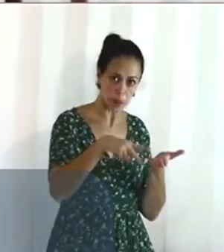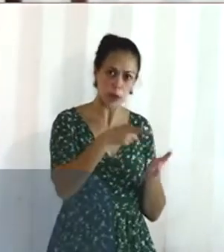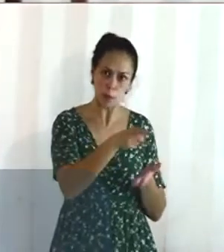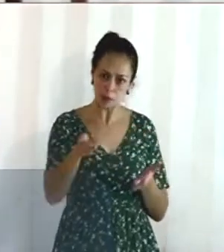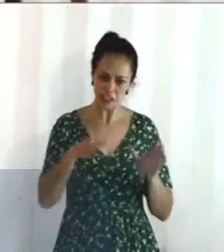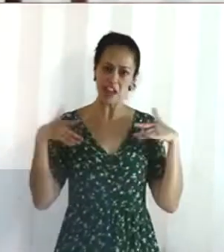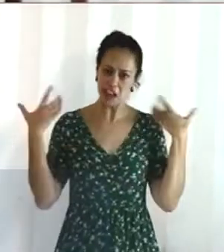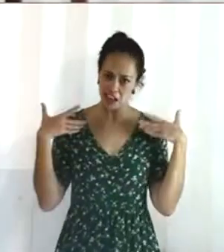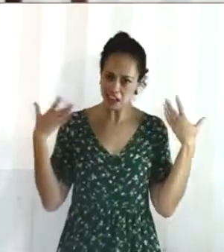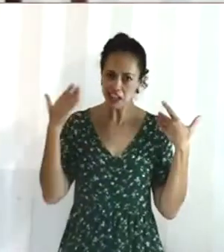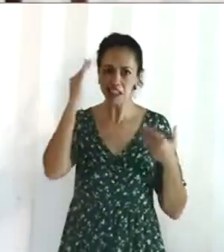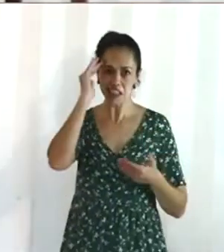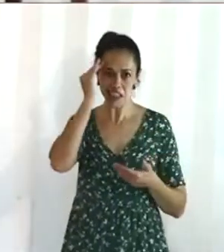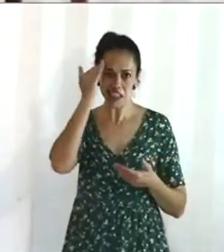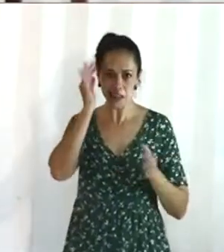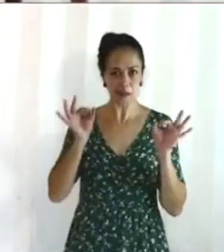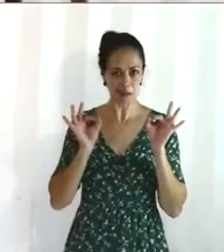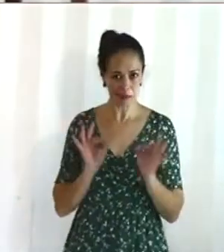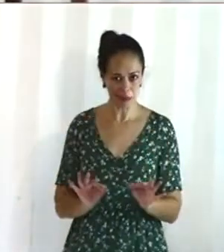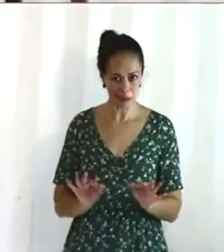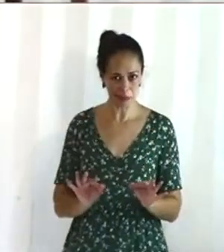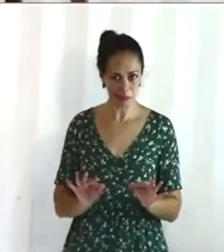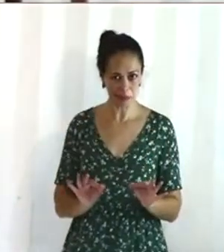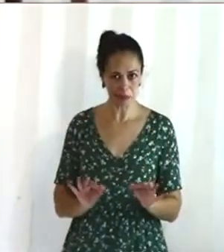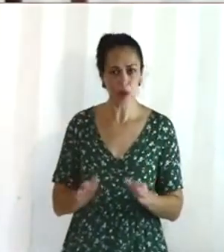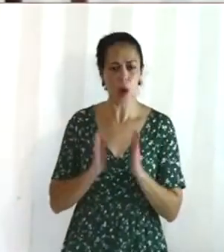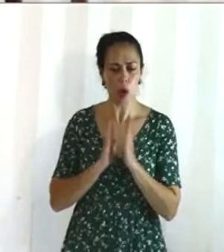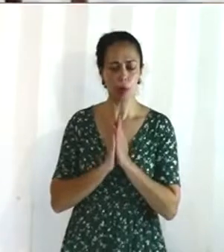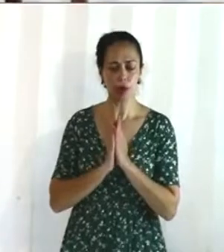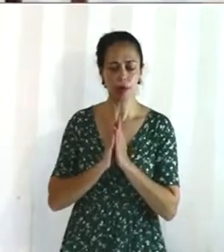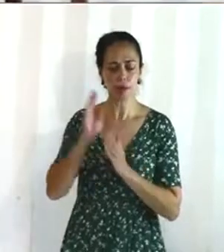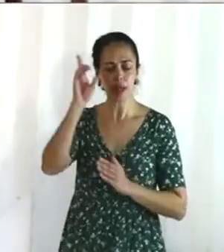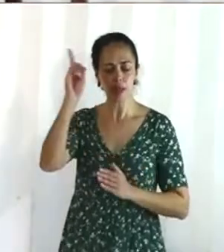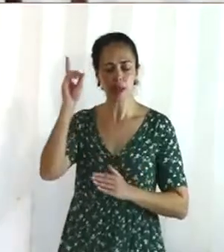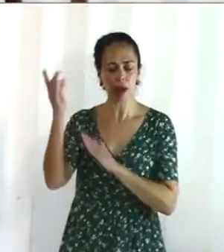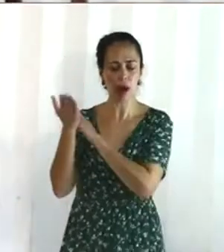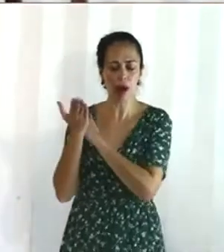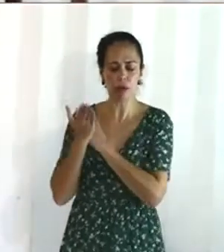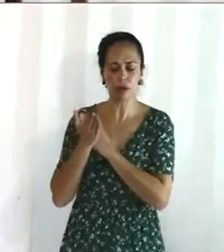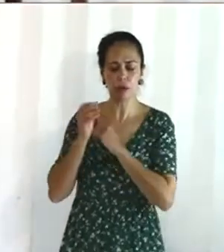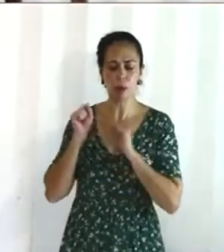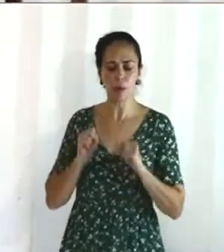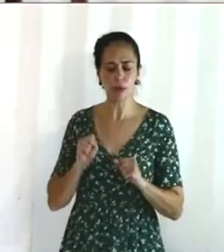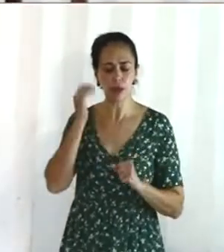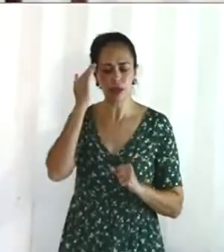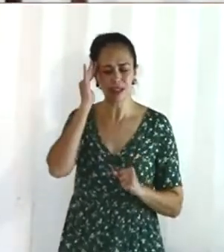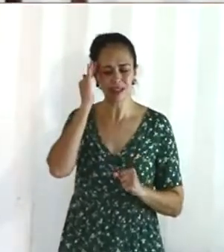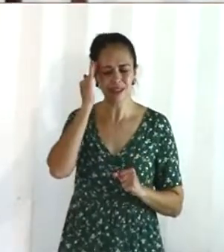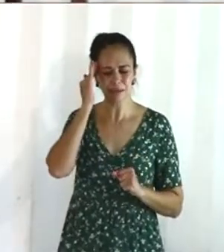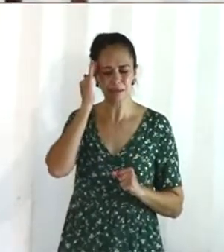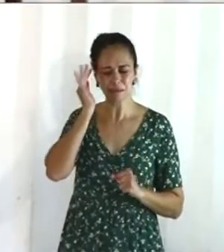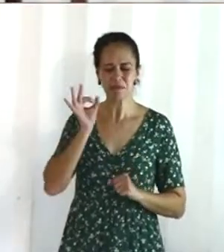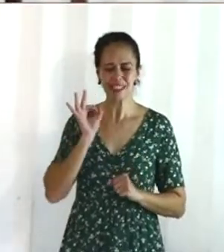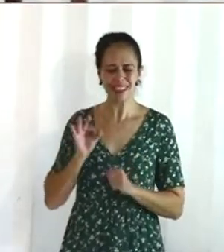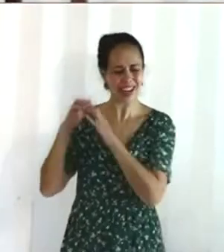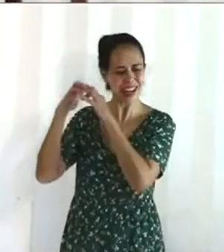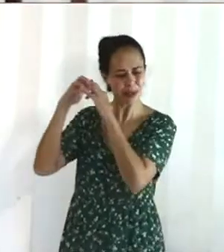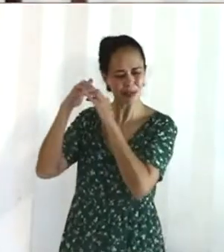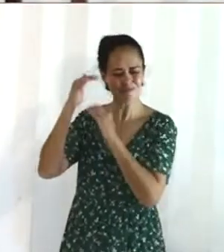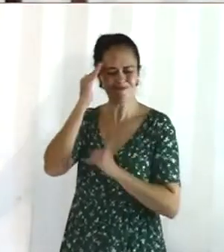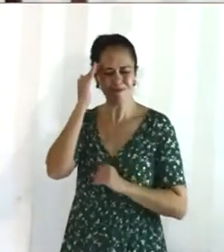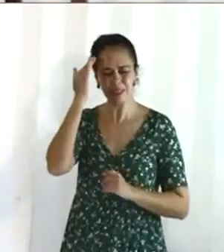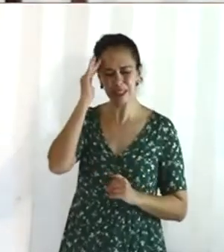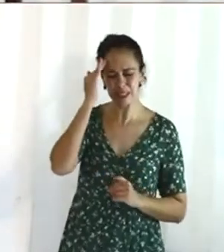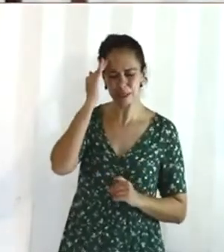vez. Deus, acabamos de ler a Tua Palavra. Edifica a nossa vida, nos oriente por meio dela, para que possamos, ó Deus, extrair